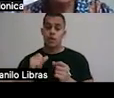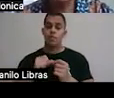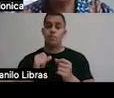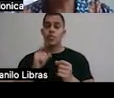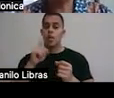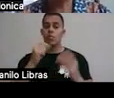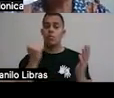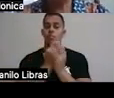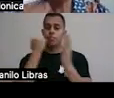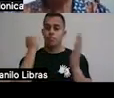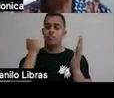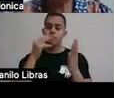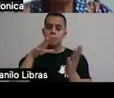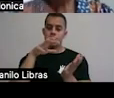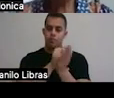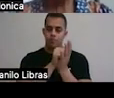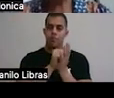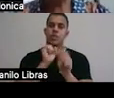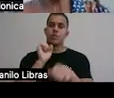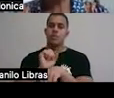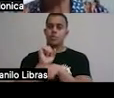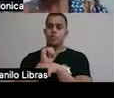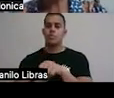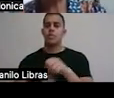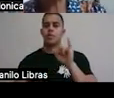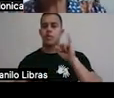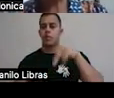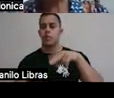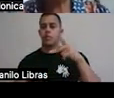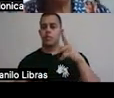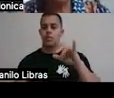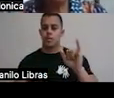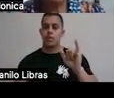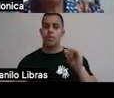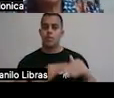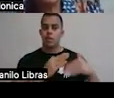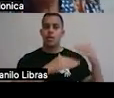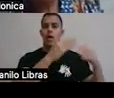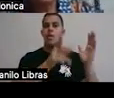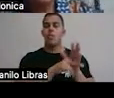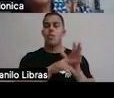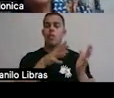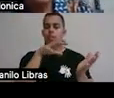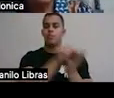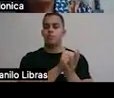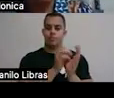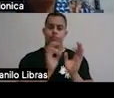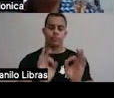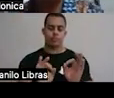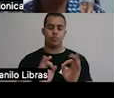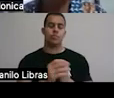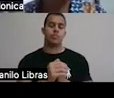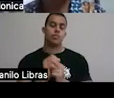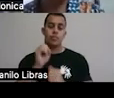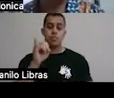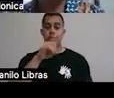está esperando o INPI avançar com a patente para poder patentear isso. Então, se vocês vêm com